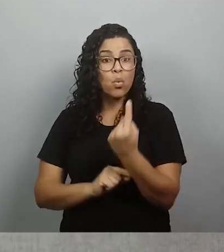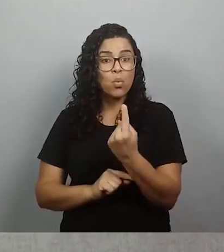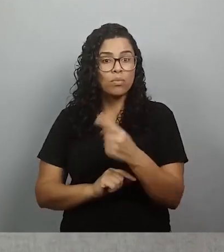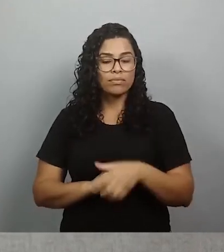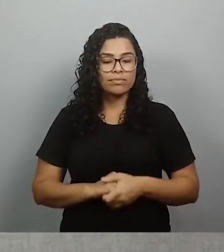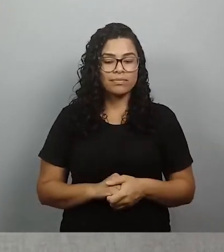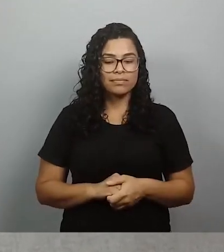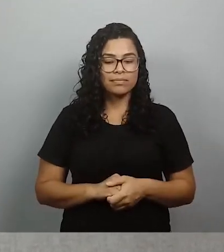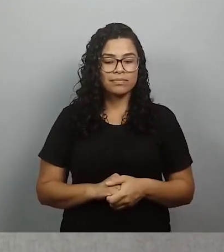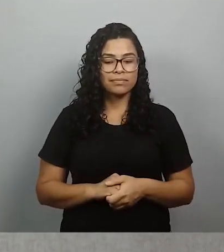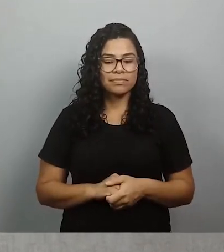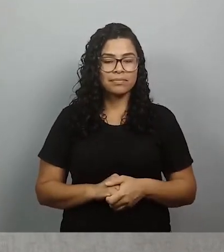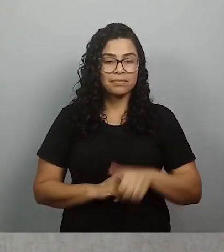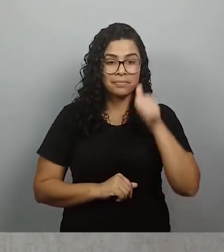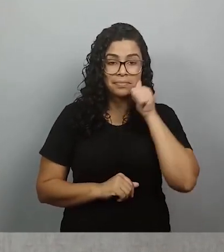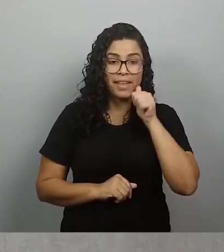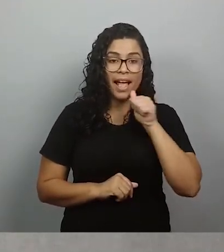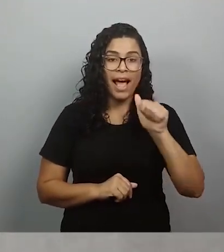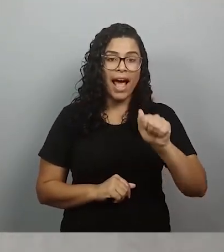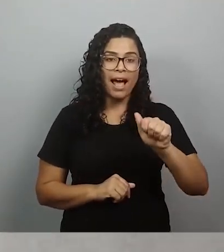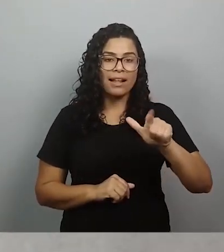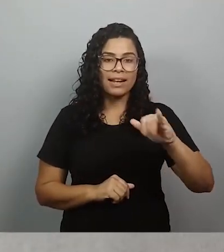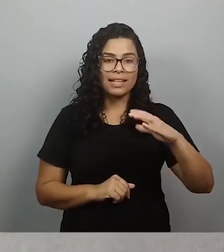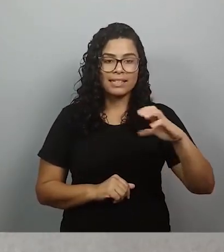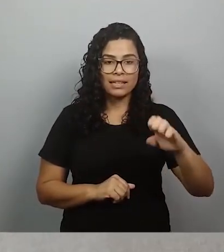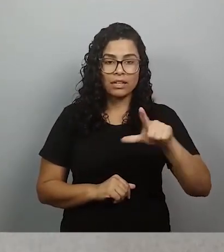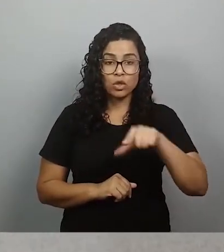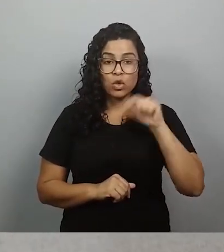Cavaleiro Valente! Alice, pega uma cartinha.